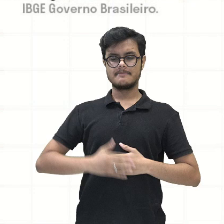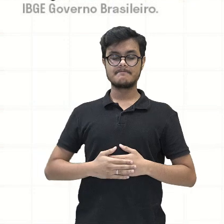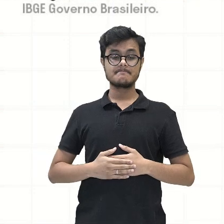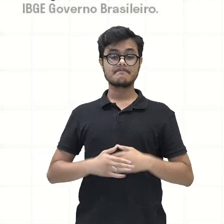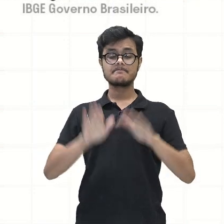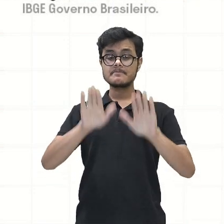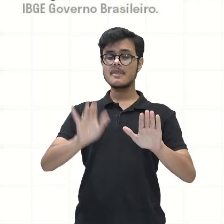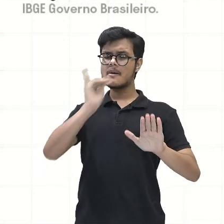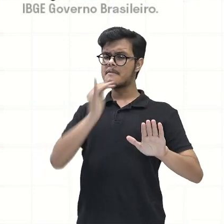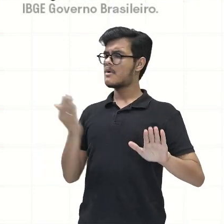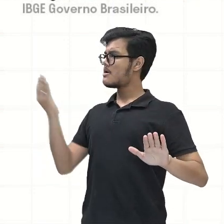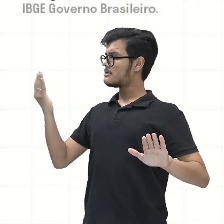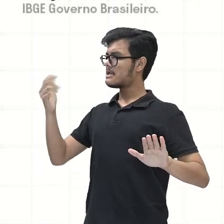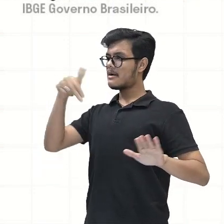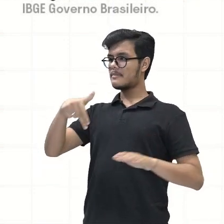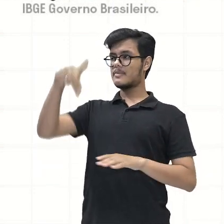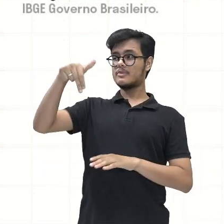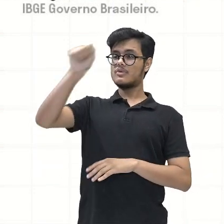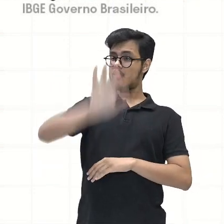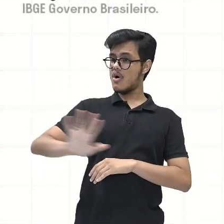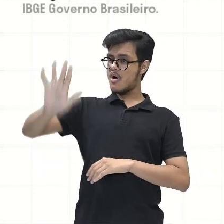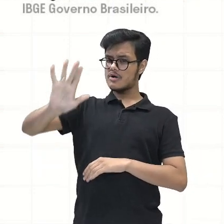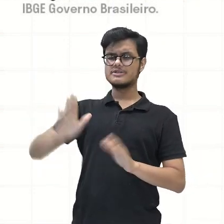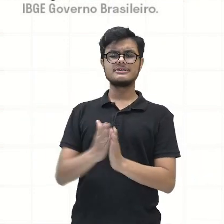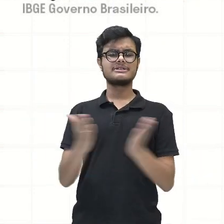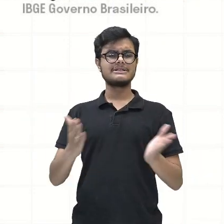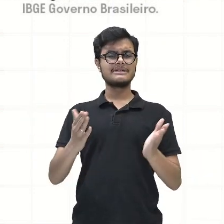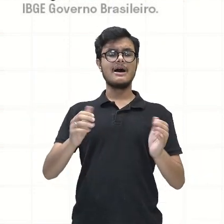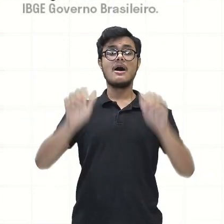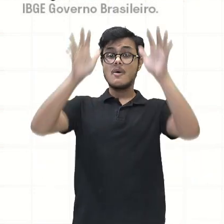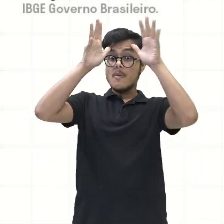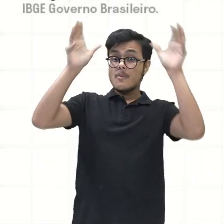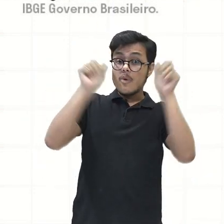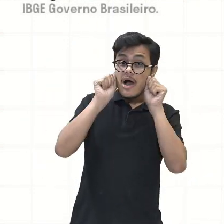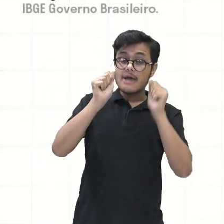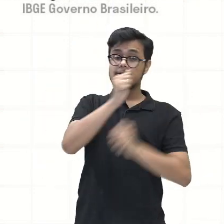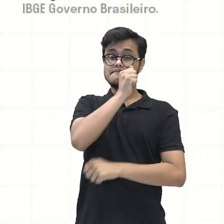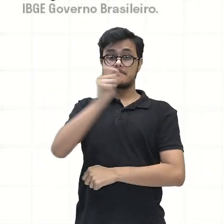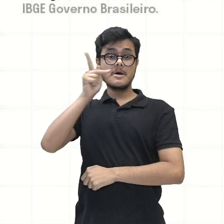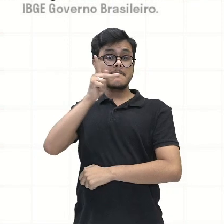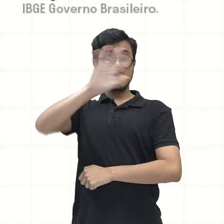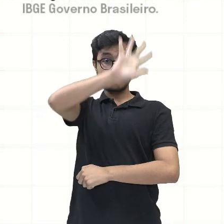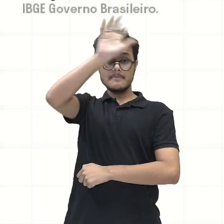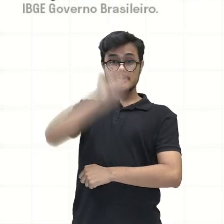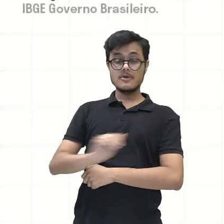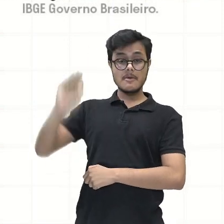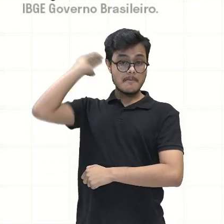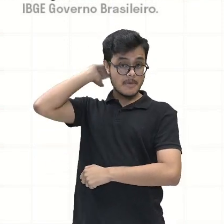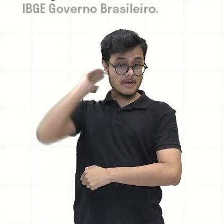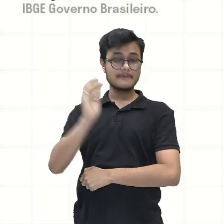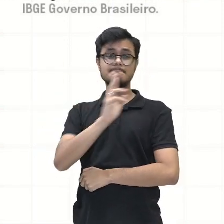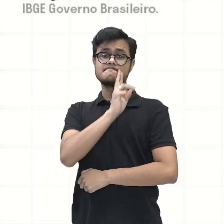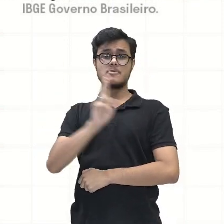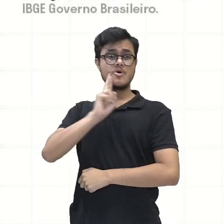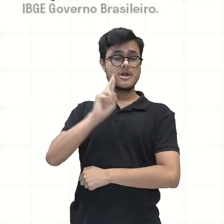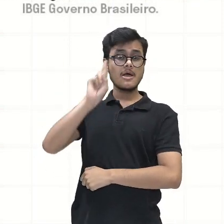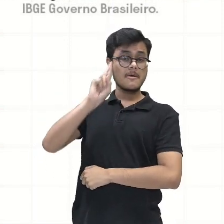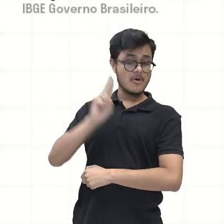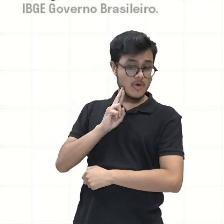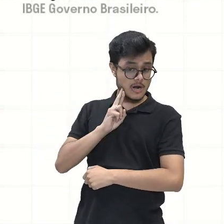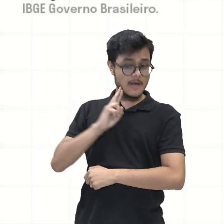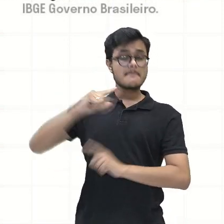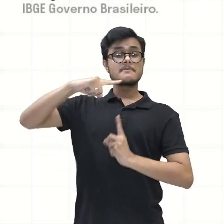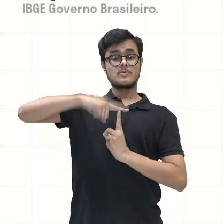Mas aqui a gente colocou os nomes, olha, aqui região norte, o Acre, Amapá, Amazonas, Pará, Rondônia, Roraima,